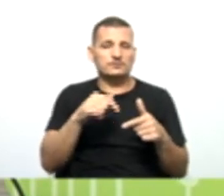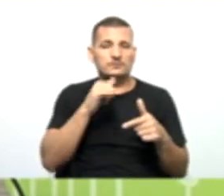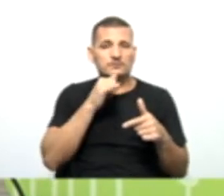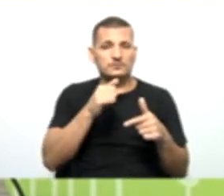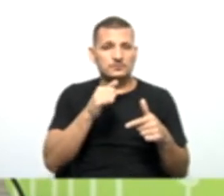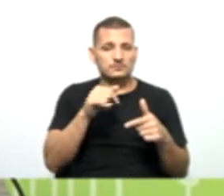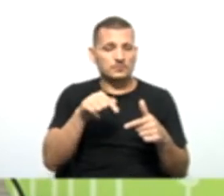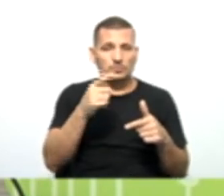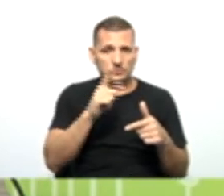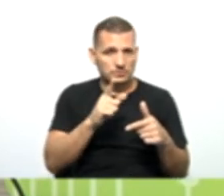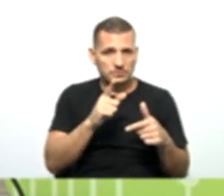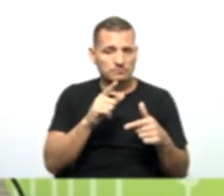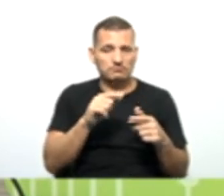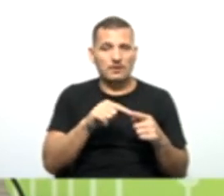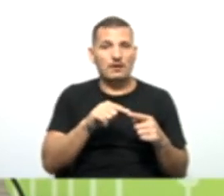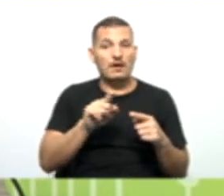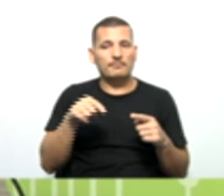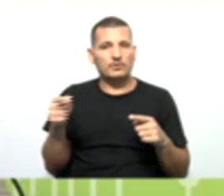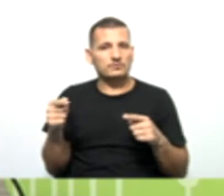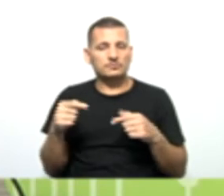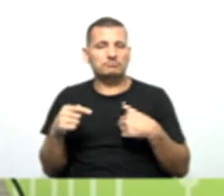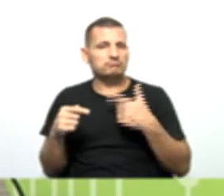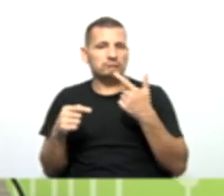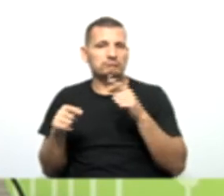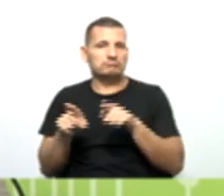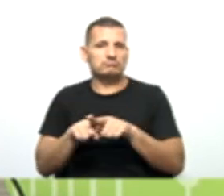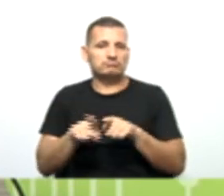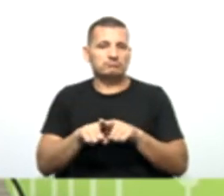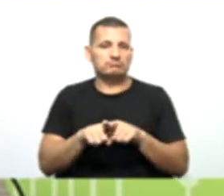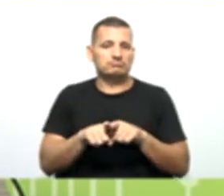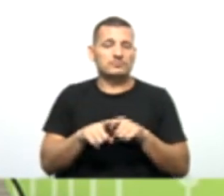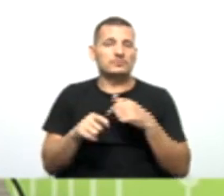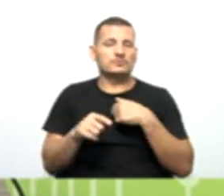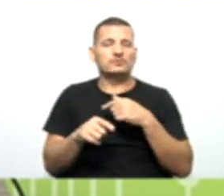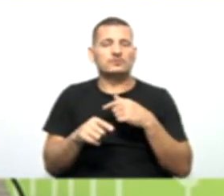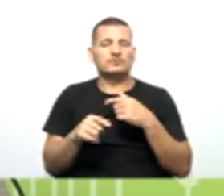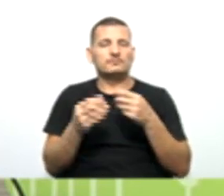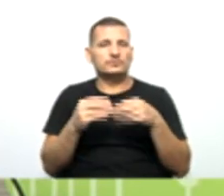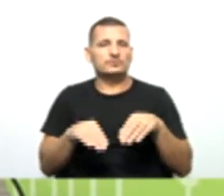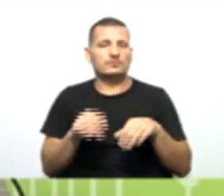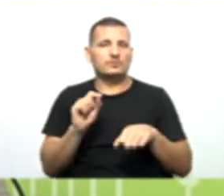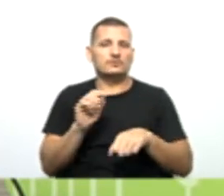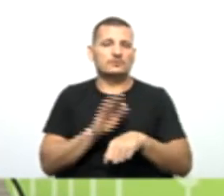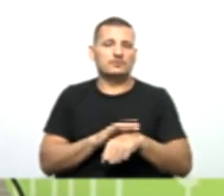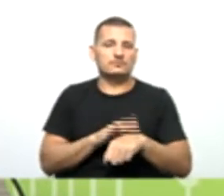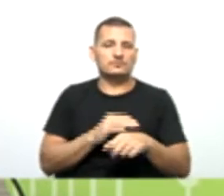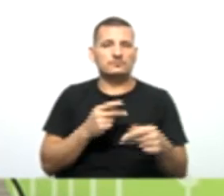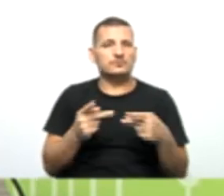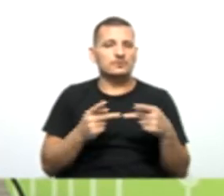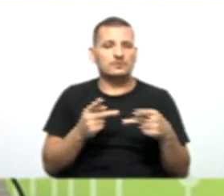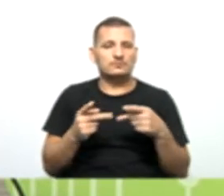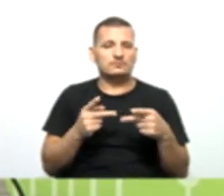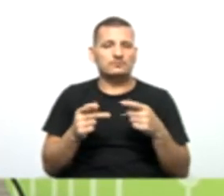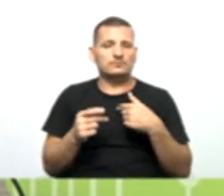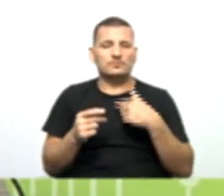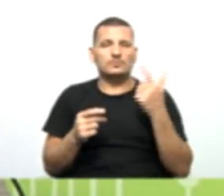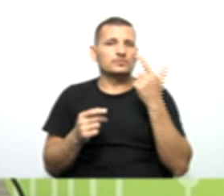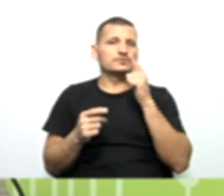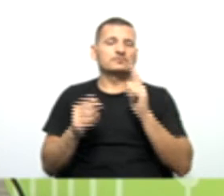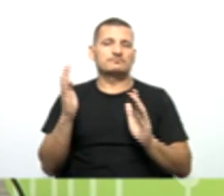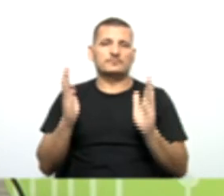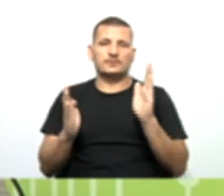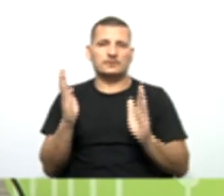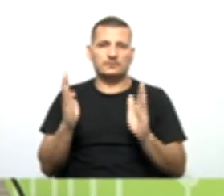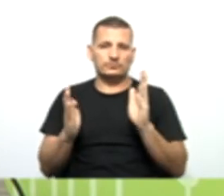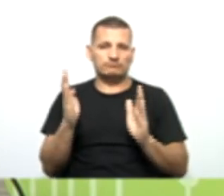segunda atividade. E aí eu vou ter um prejuízo em relação ao tempo do meu projeto, não vou conseguir cumprir aquele prazo